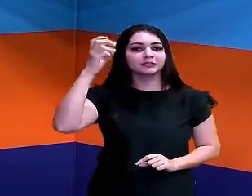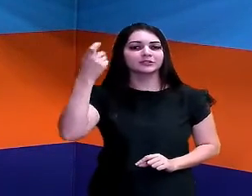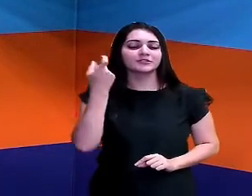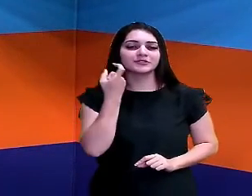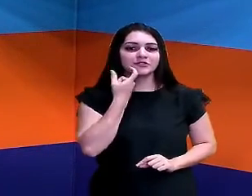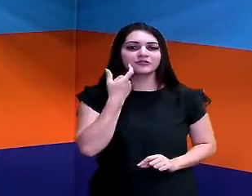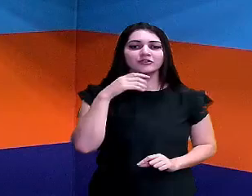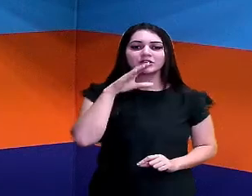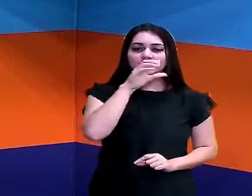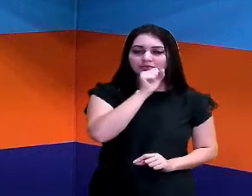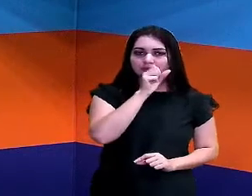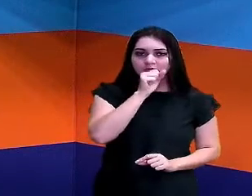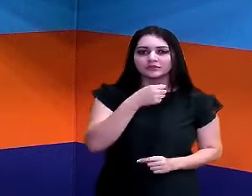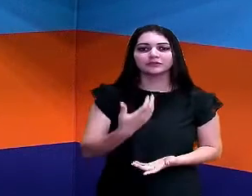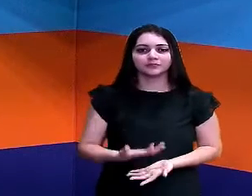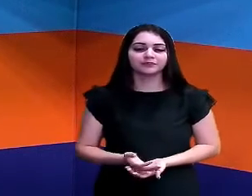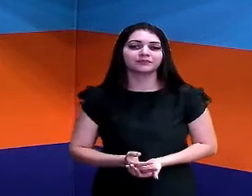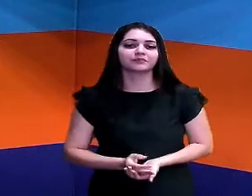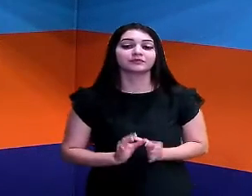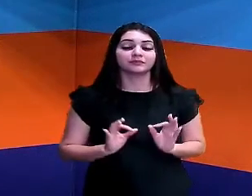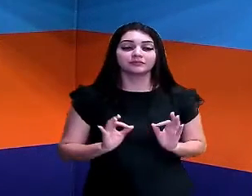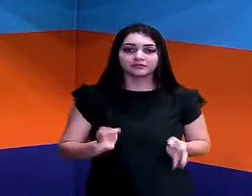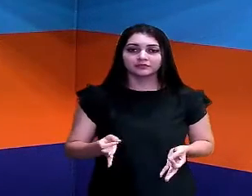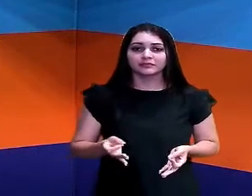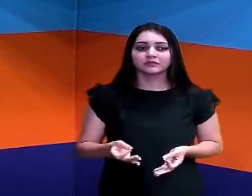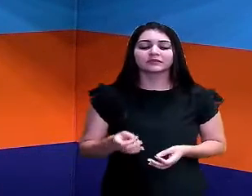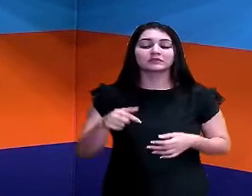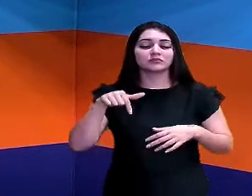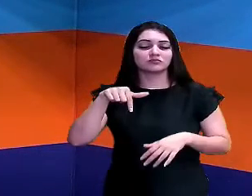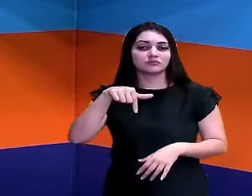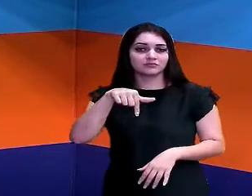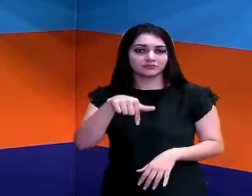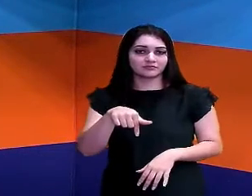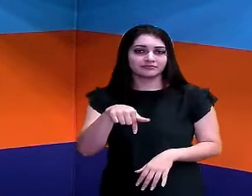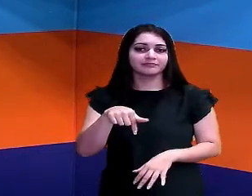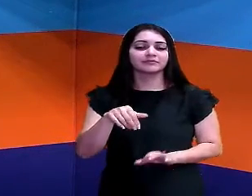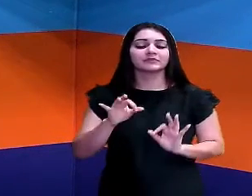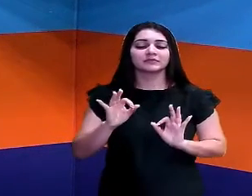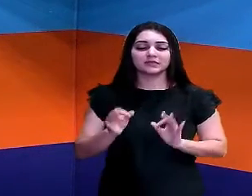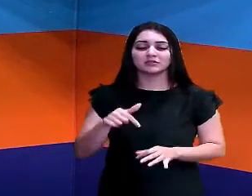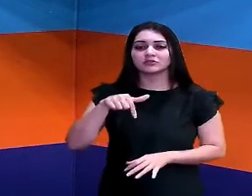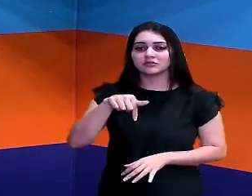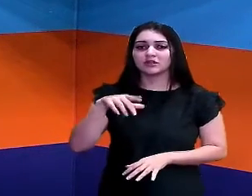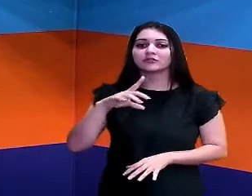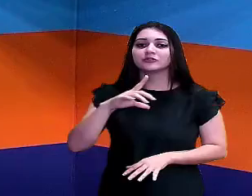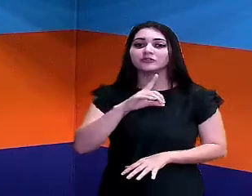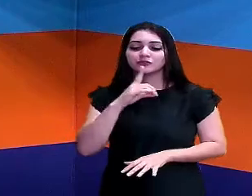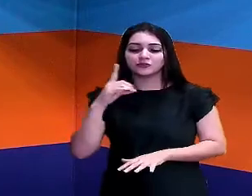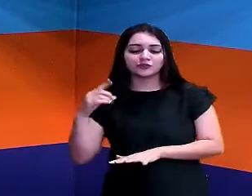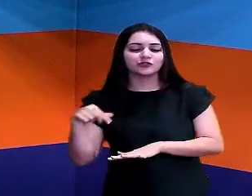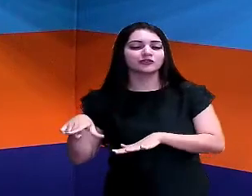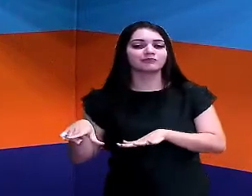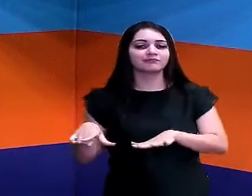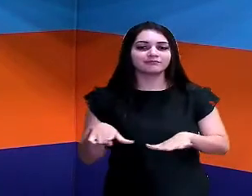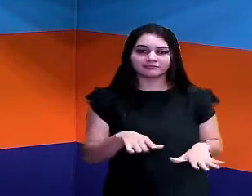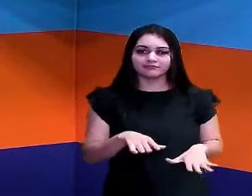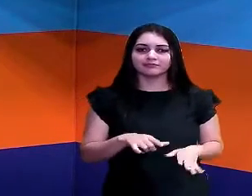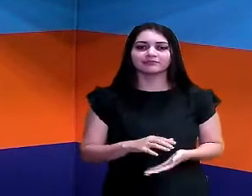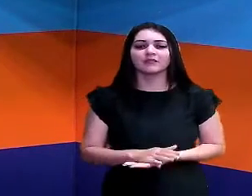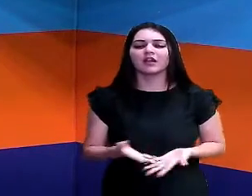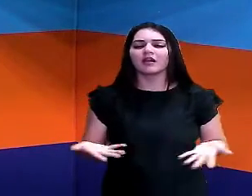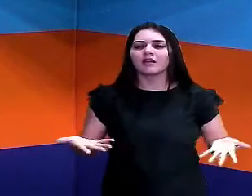quinta, sexta e o sábado, tá? São 7, né? 7 dias da semana.